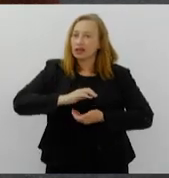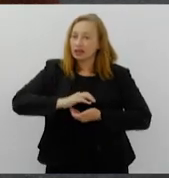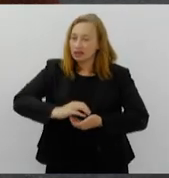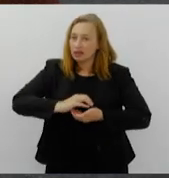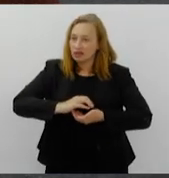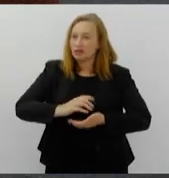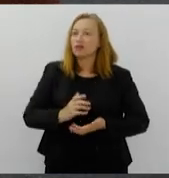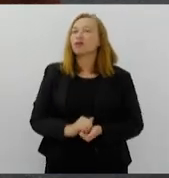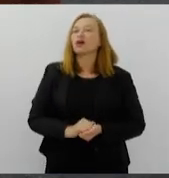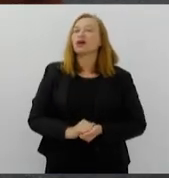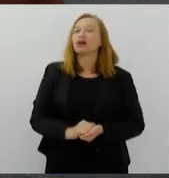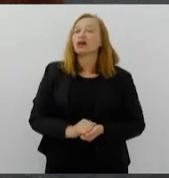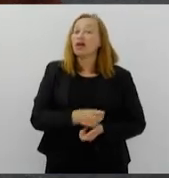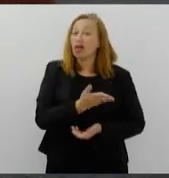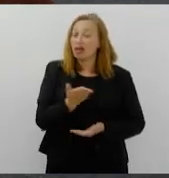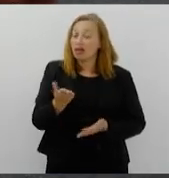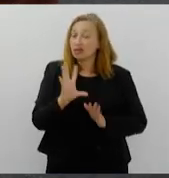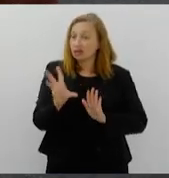essas emendas